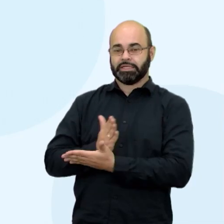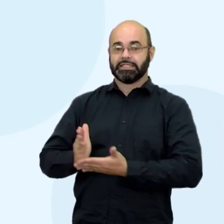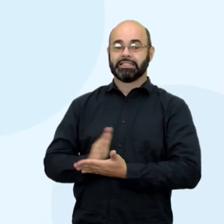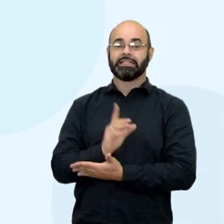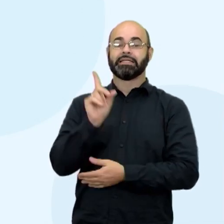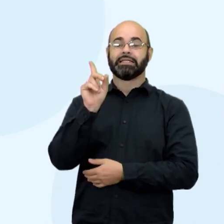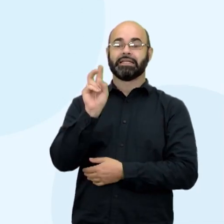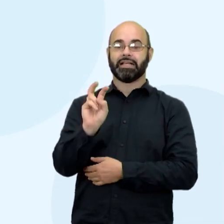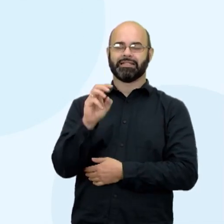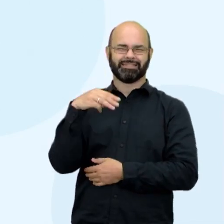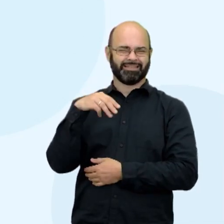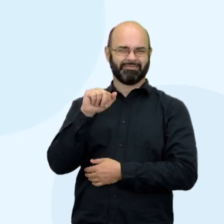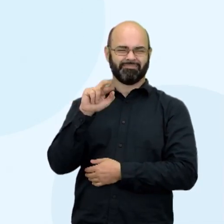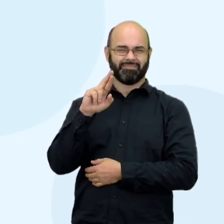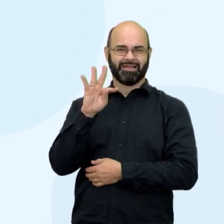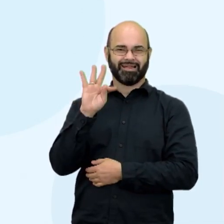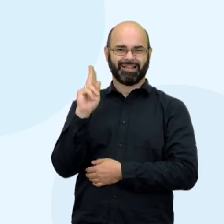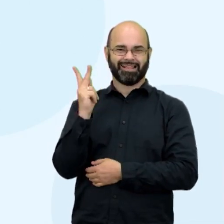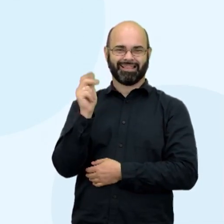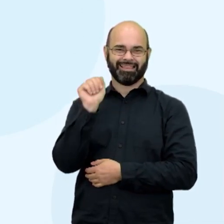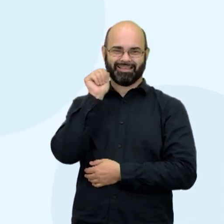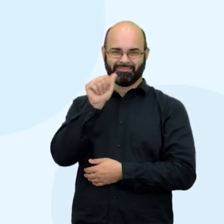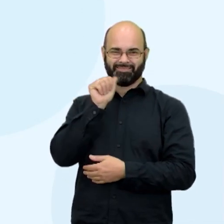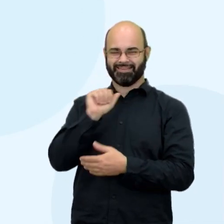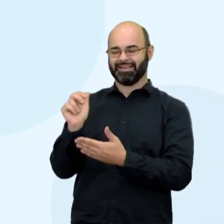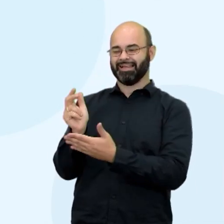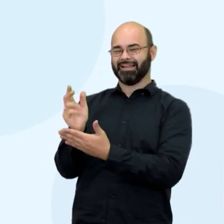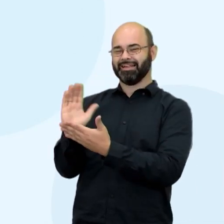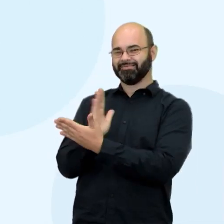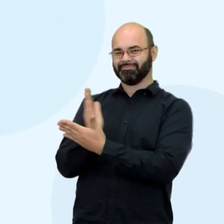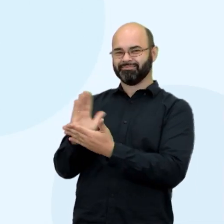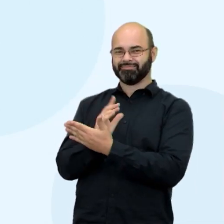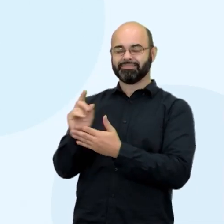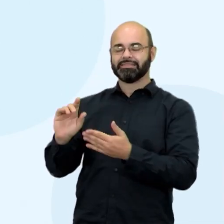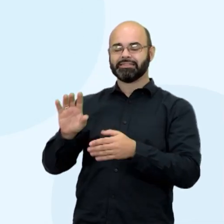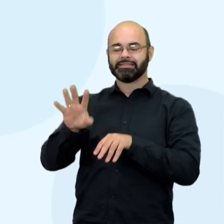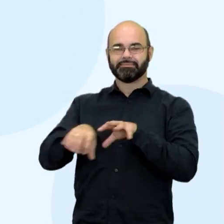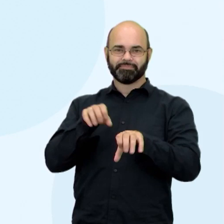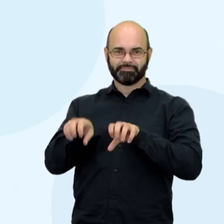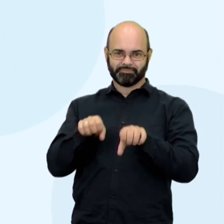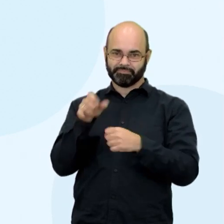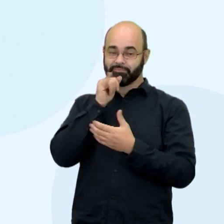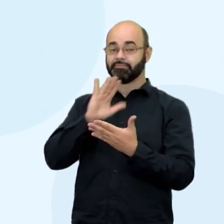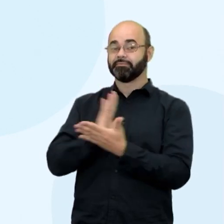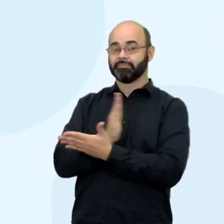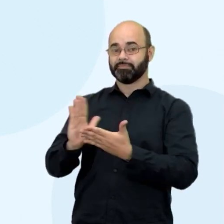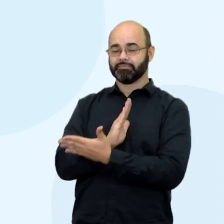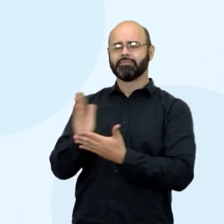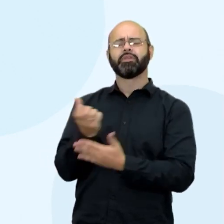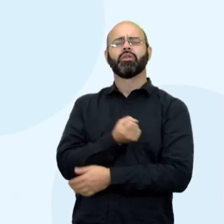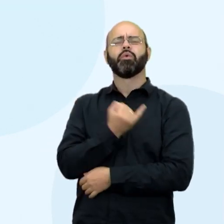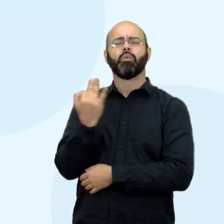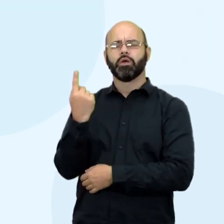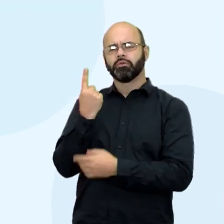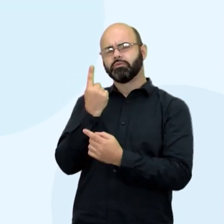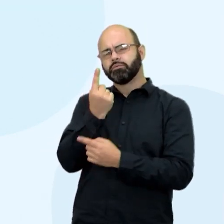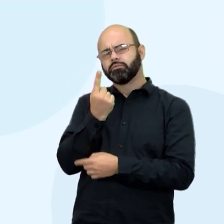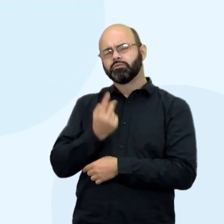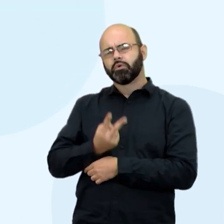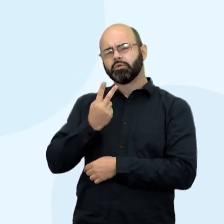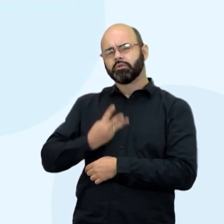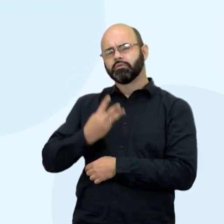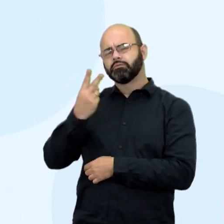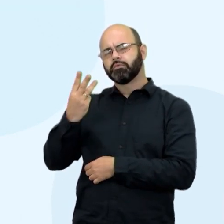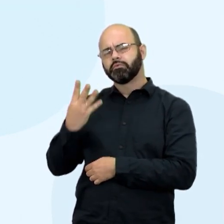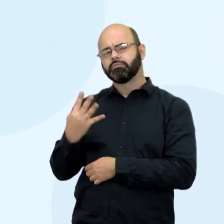Olha o desenho aí, ó. Dá uma olhadinha, veja que o bolo foi dividido em 15 pedaços iguais. Desses 15 pedaços